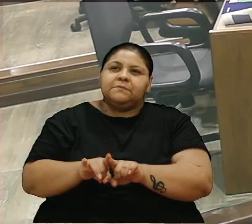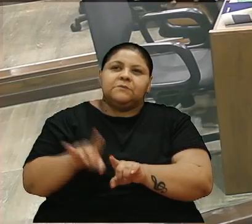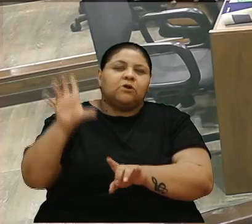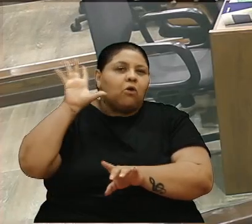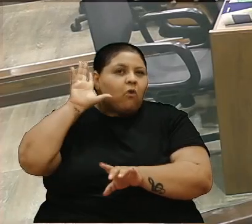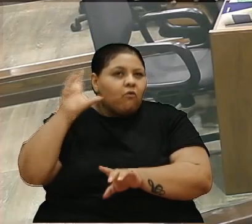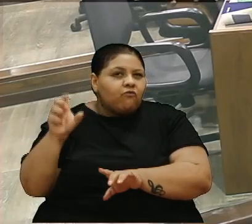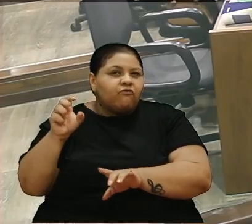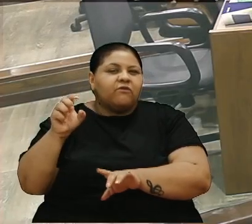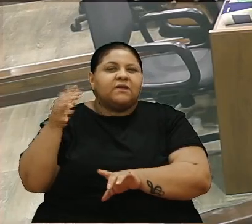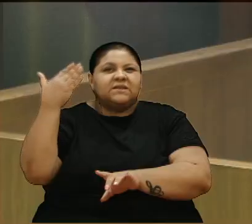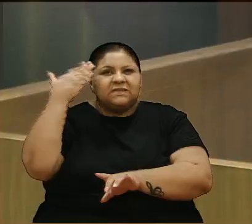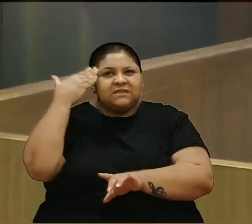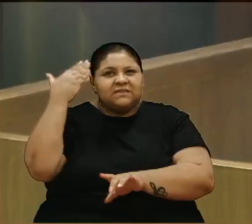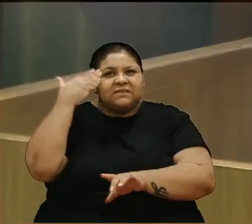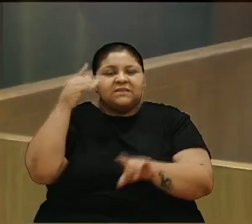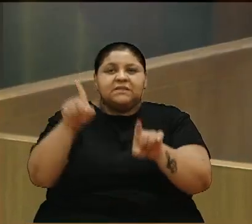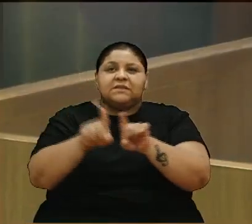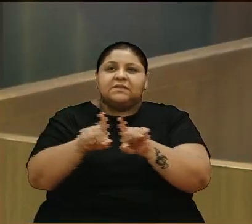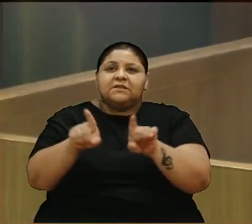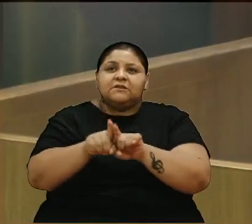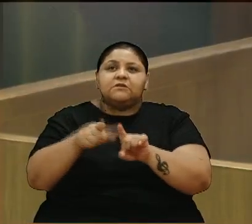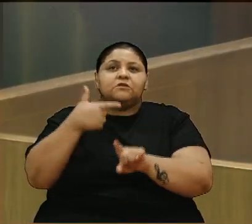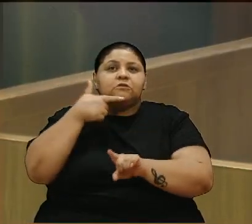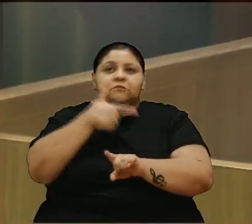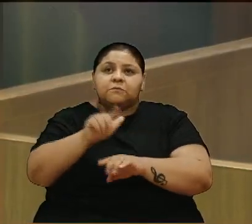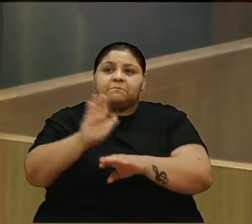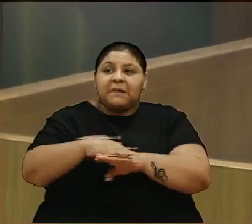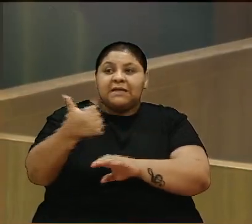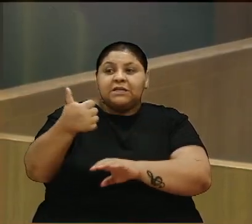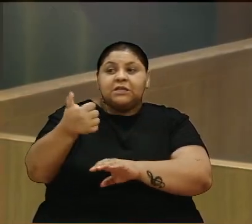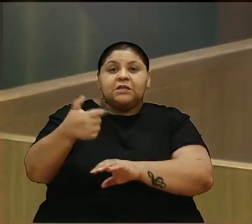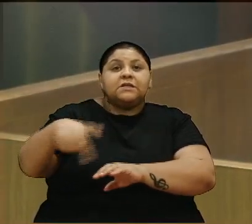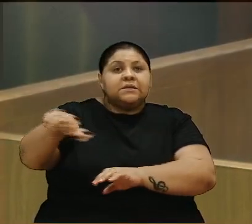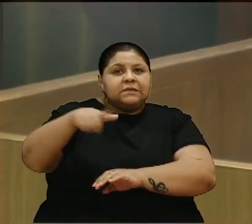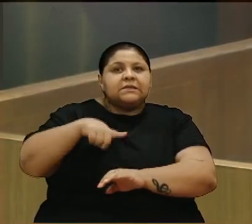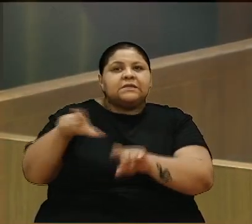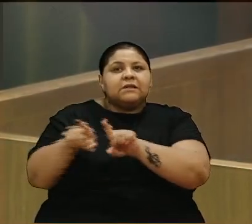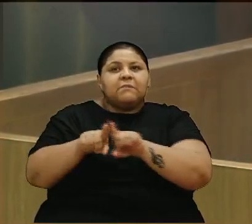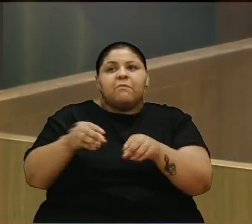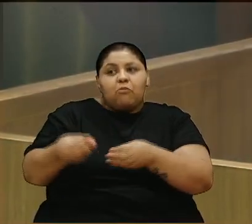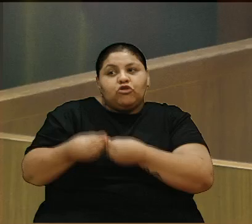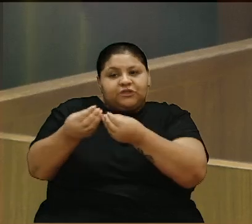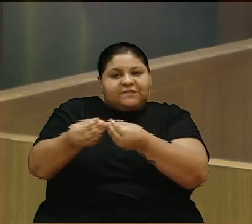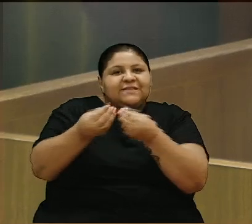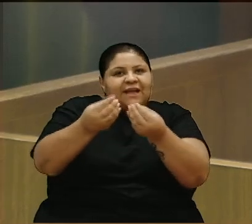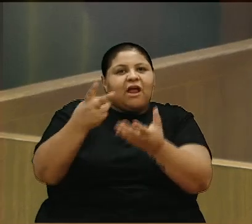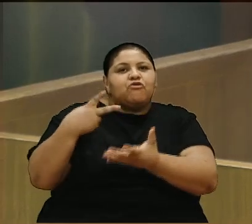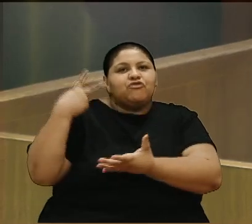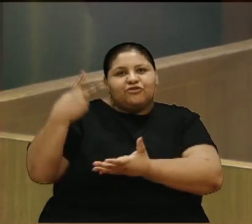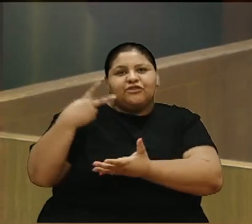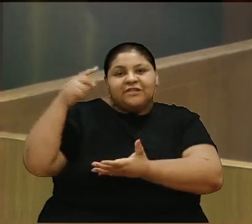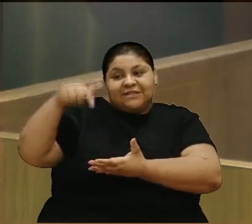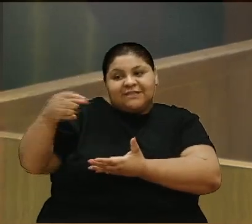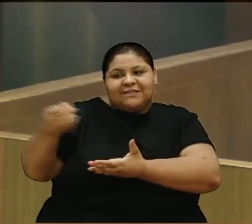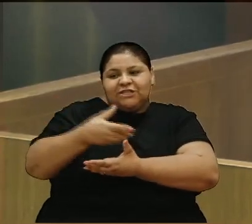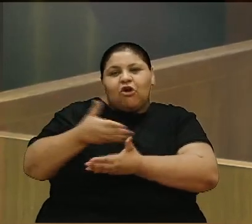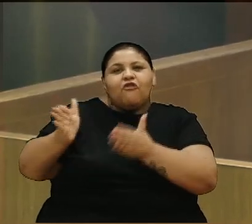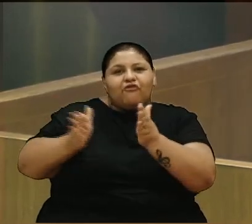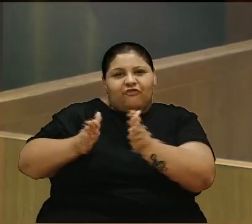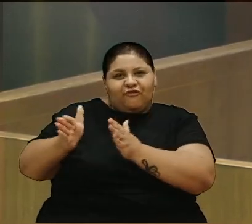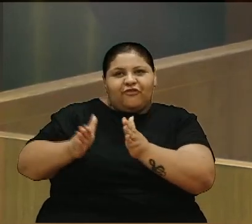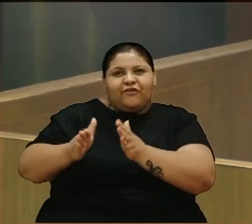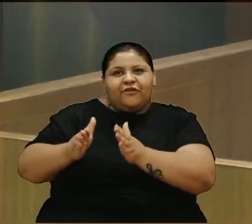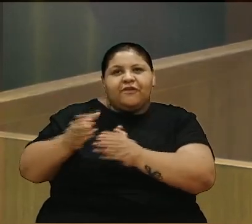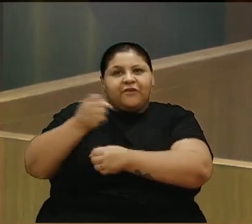ouvir isso aqui, ela vai saber que a gente também trouxe e vai conseguir mais algumas para que a gente também possa entregar aos vereadores dessa nova legislatura, que as do ano